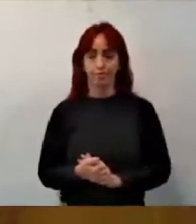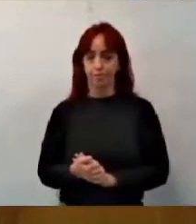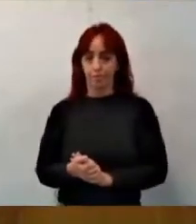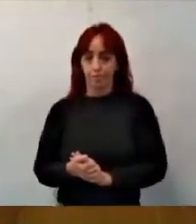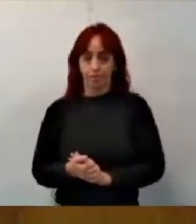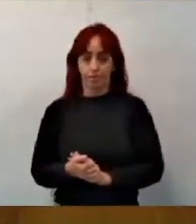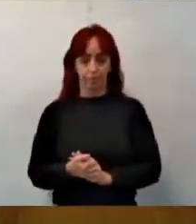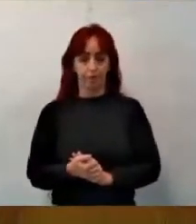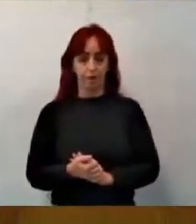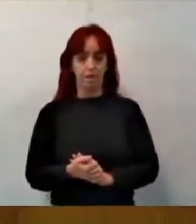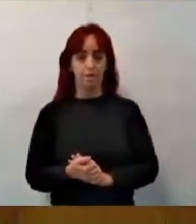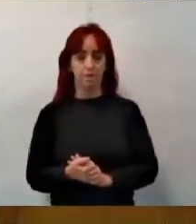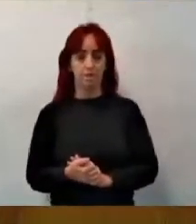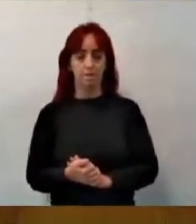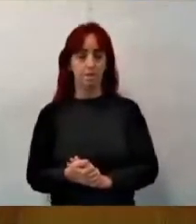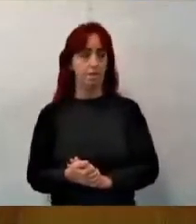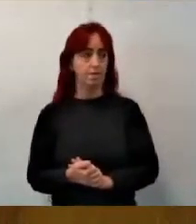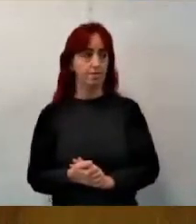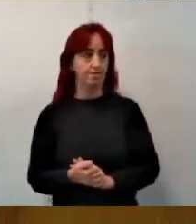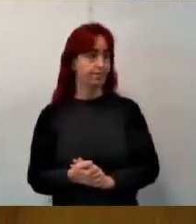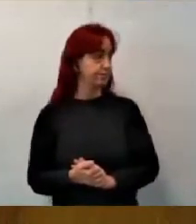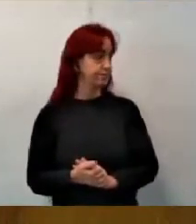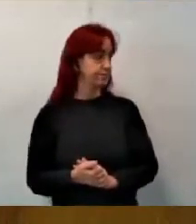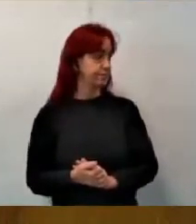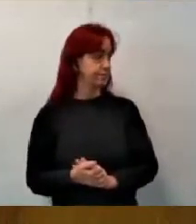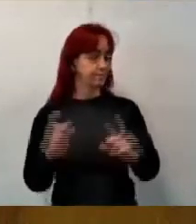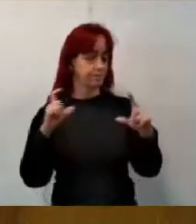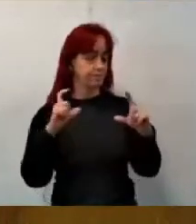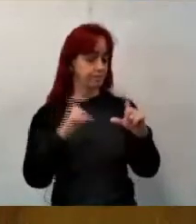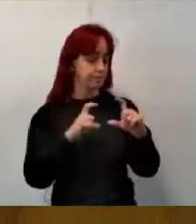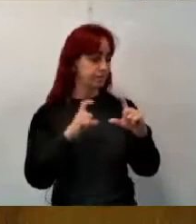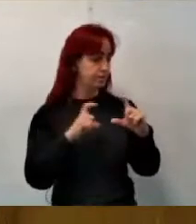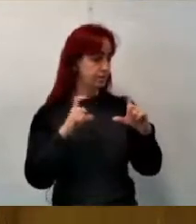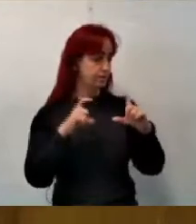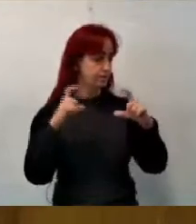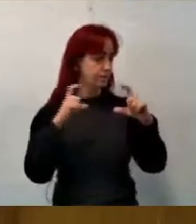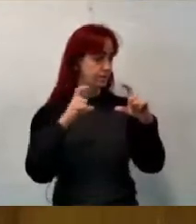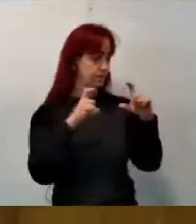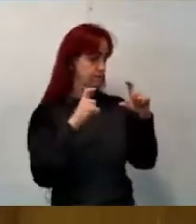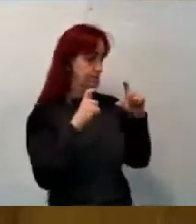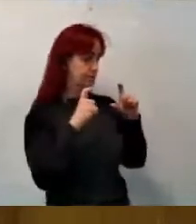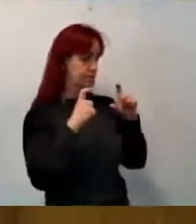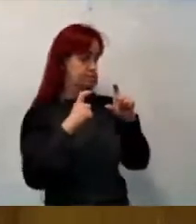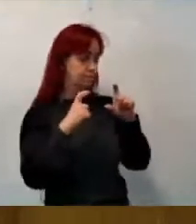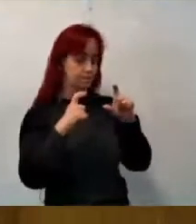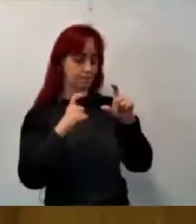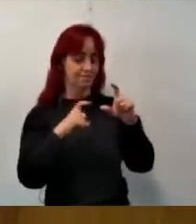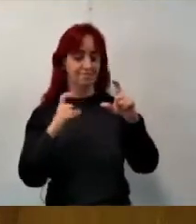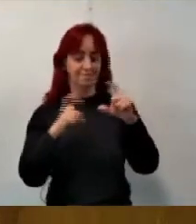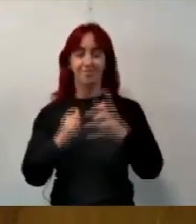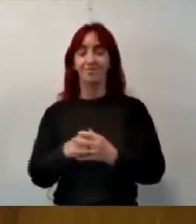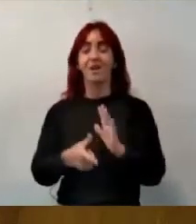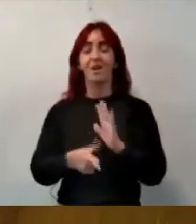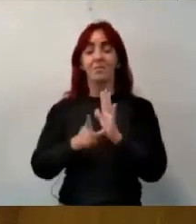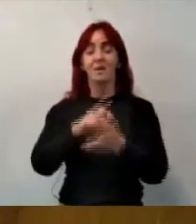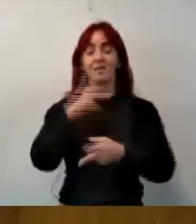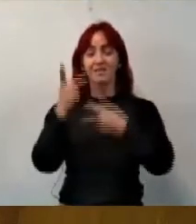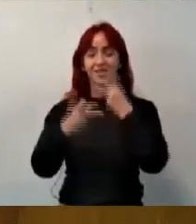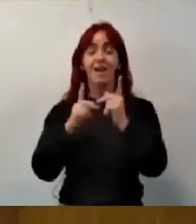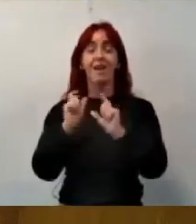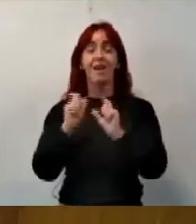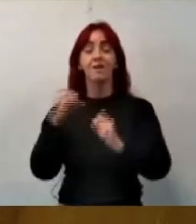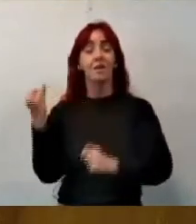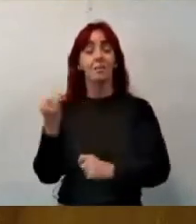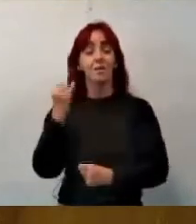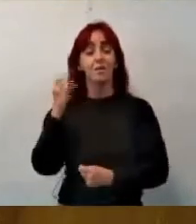mas antes de falar de esqueletos do armário é importante que Belo Horizonte entenda o que está para acontecer